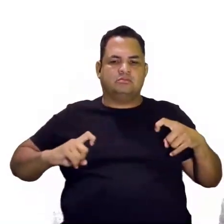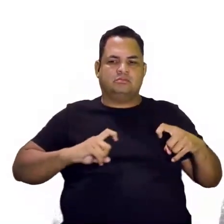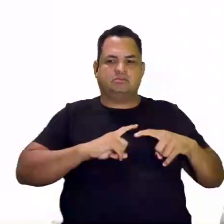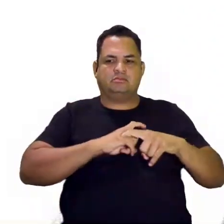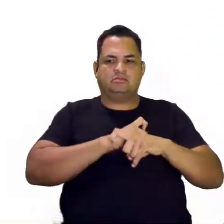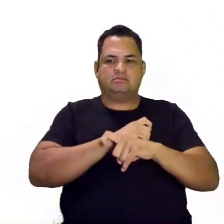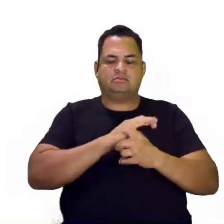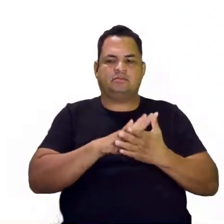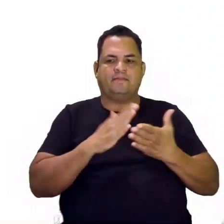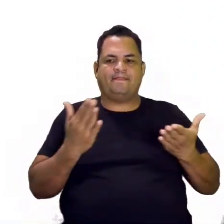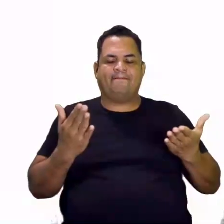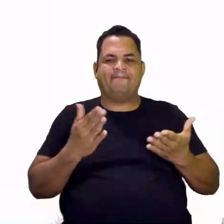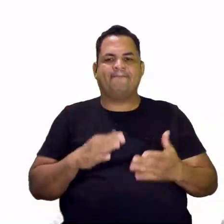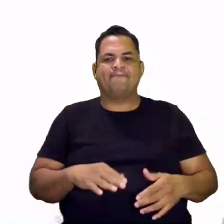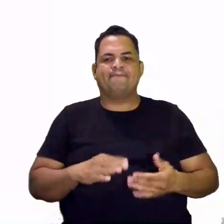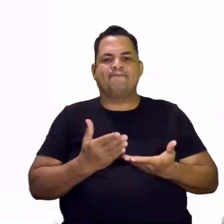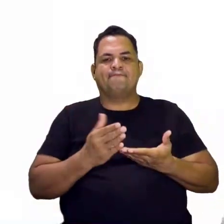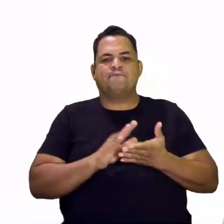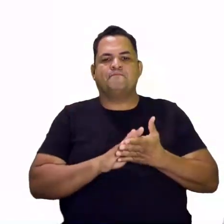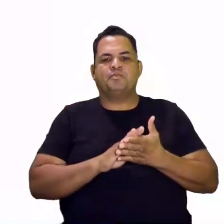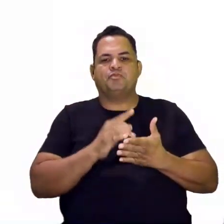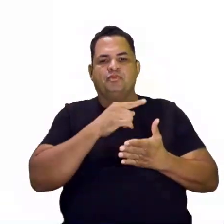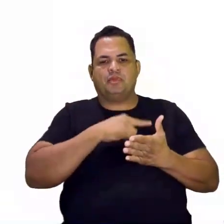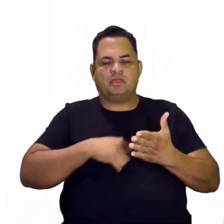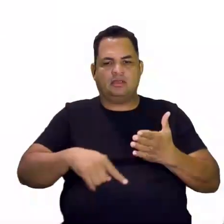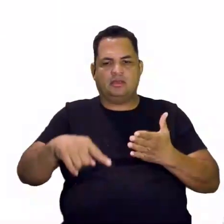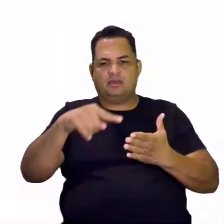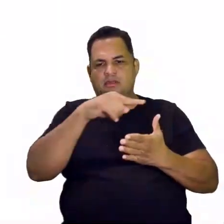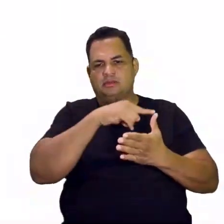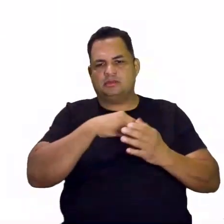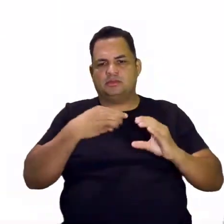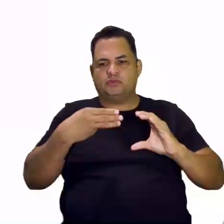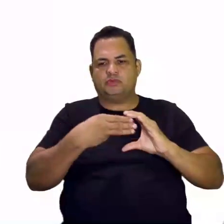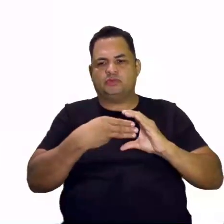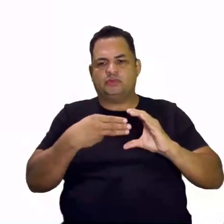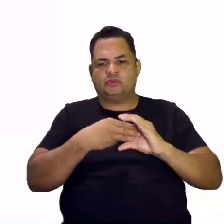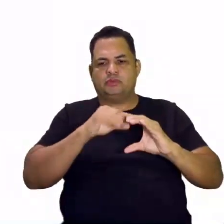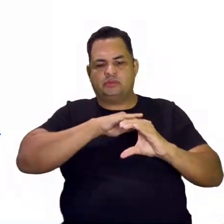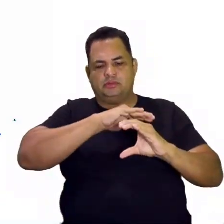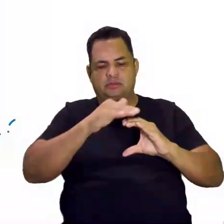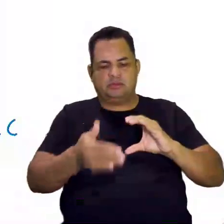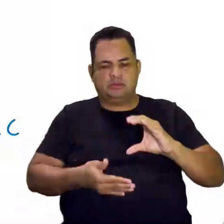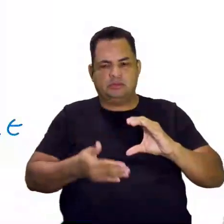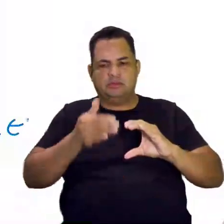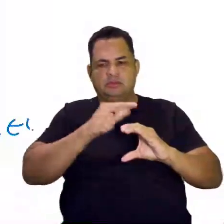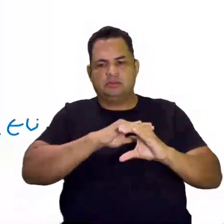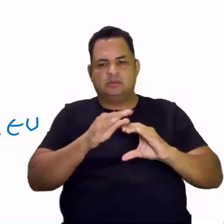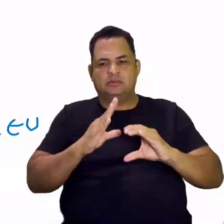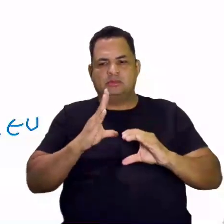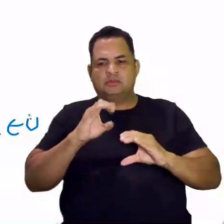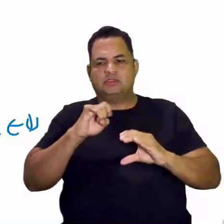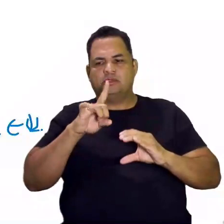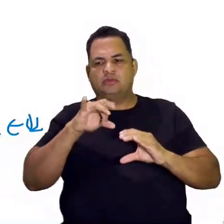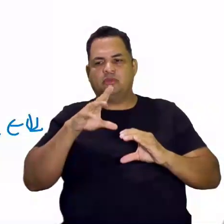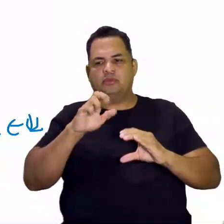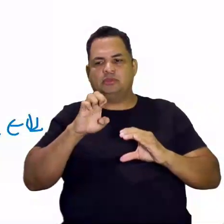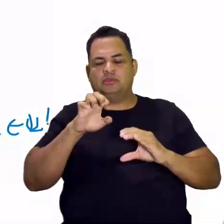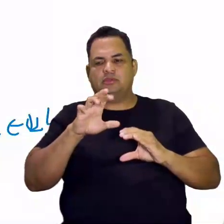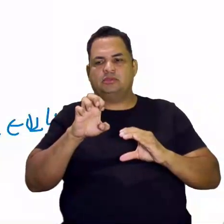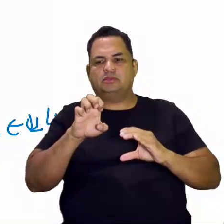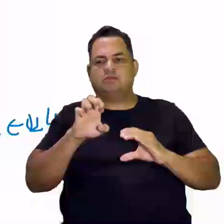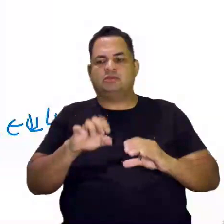celular. Só que essa parede celular é de celulose. A parede celular aqui é de celulose.